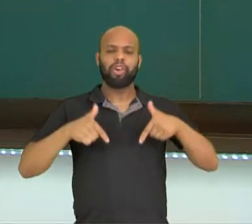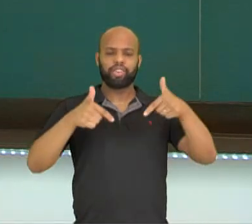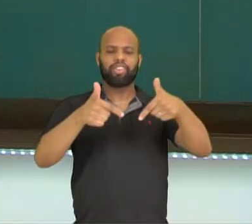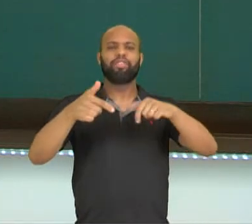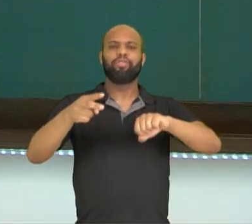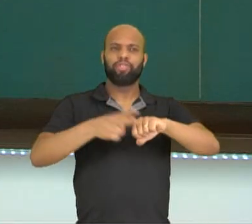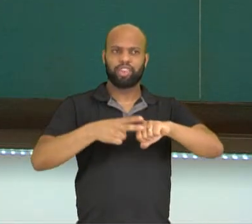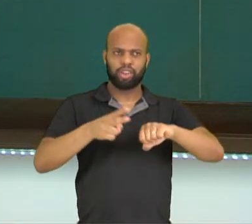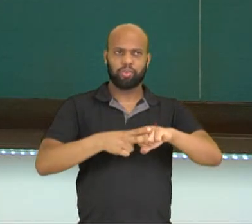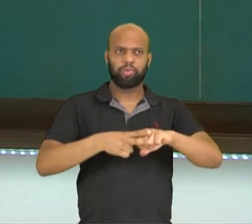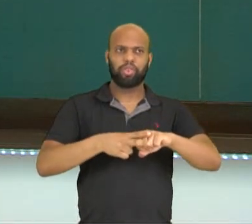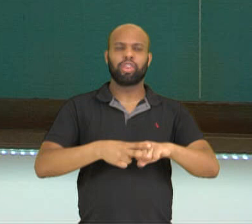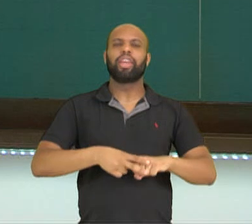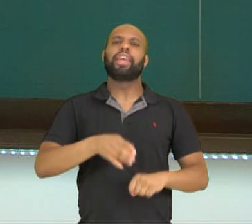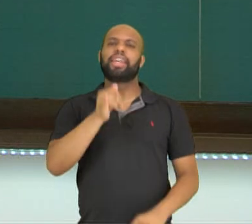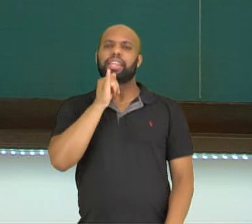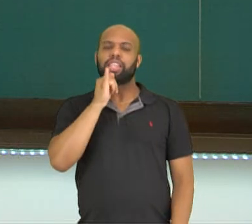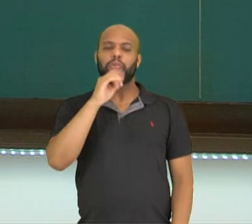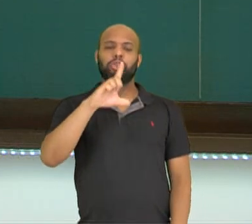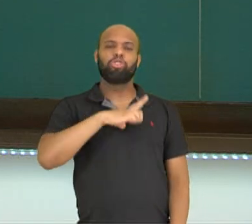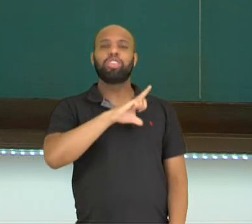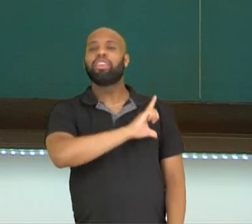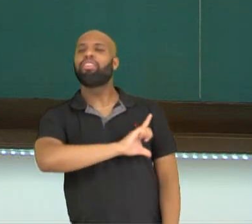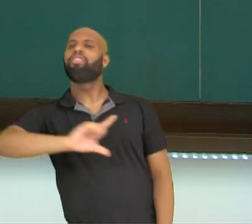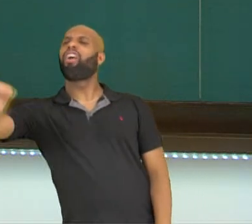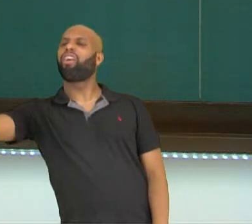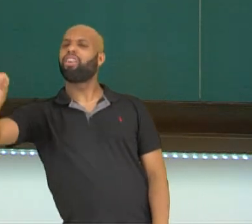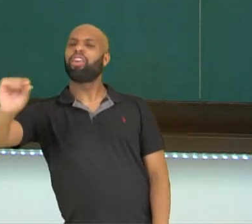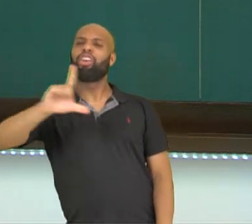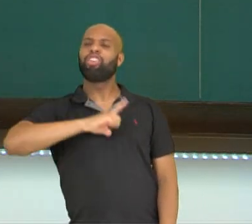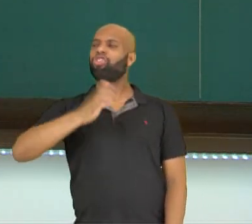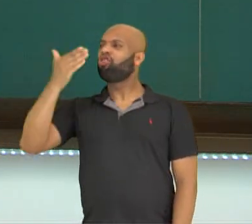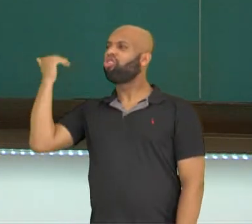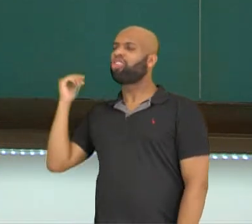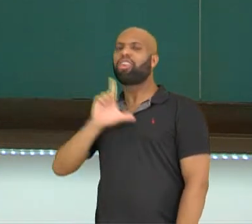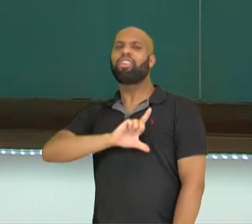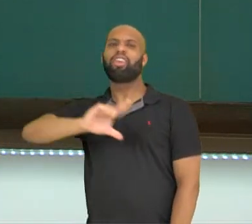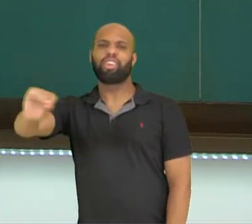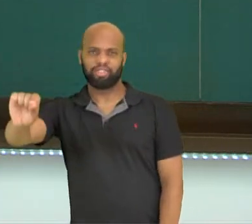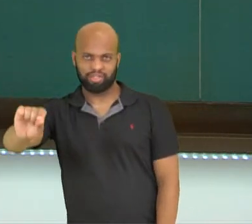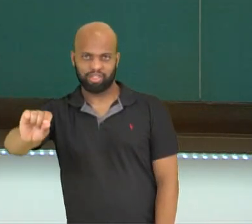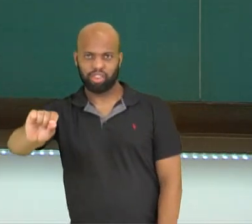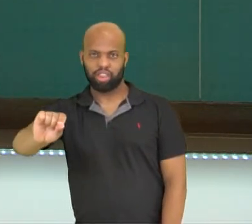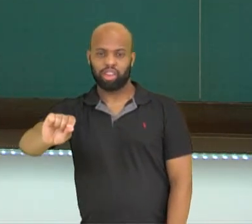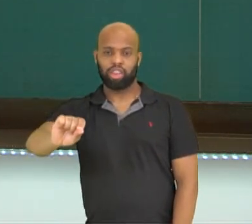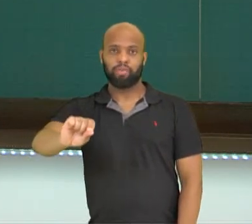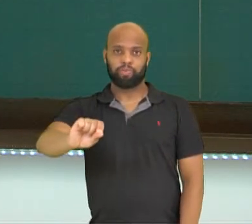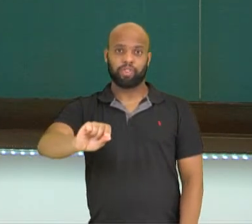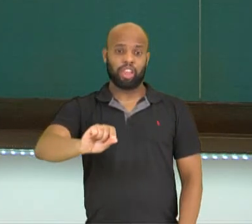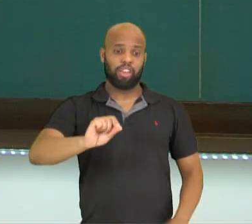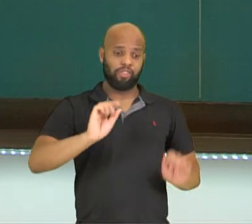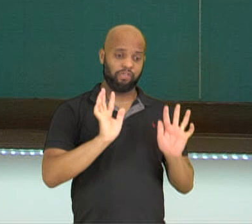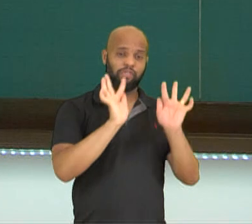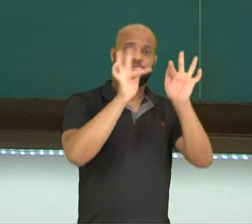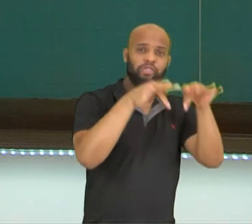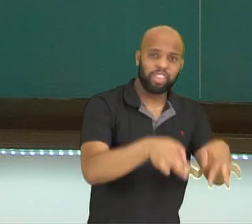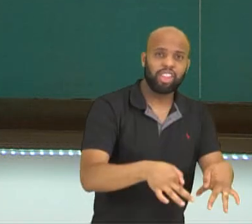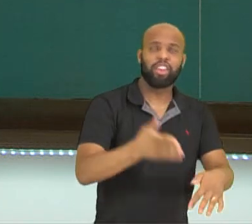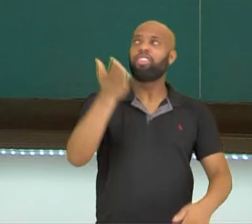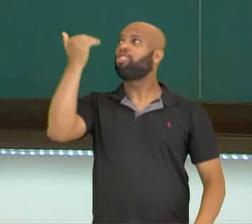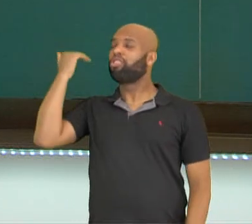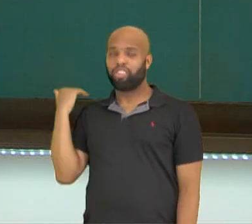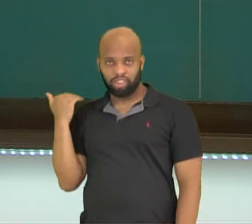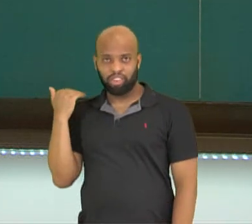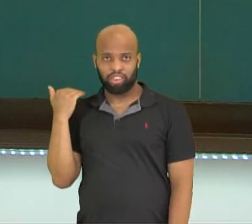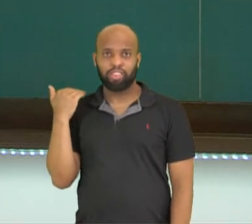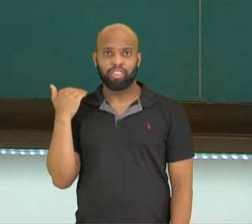verbal. Não tinha saído, né? Olha aqui. Foi finalizado. Sempre ele vai ser